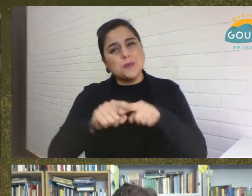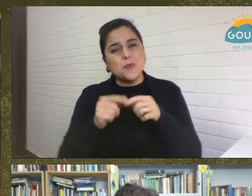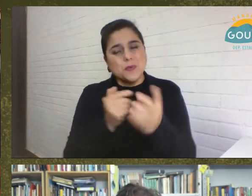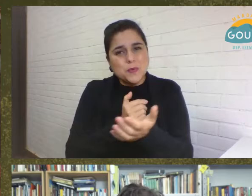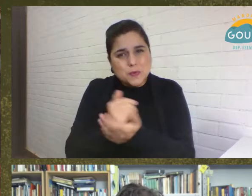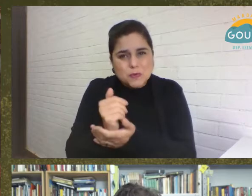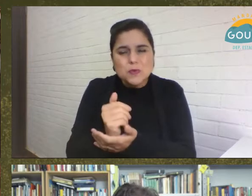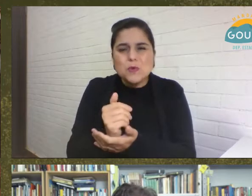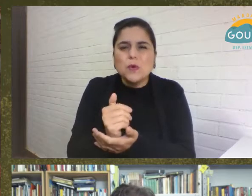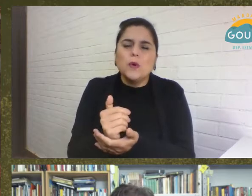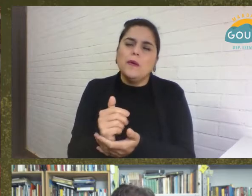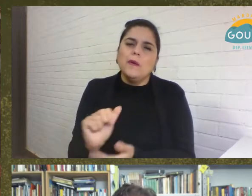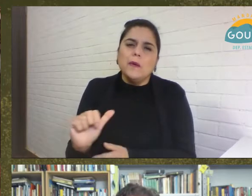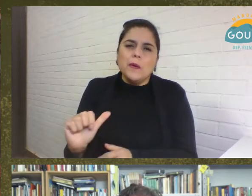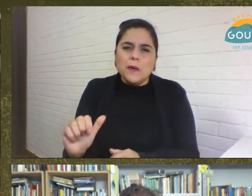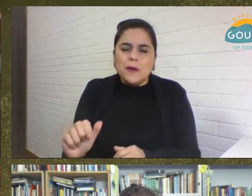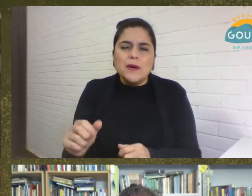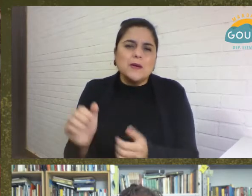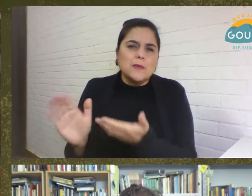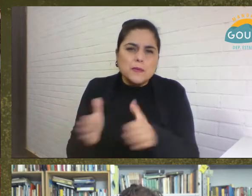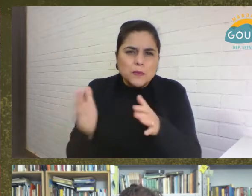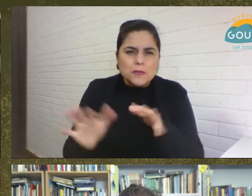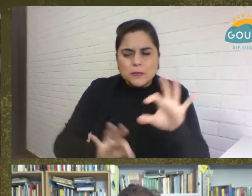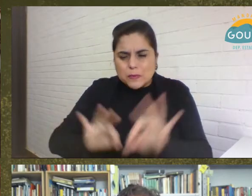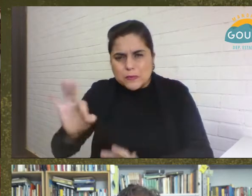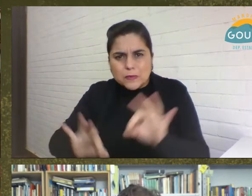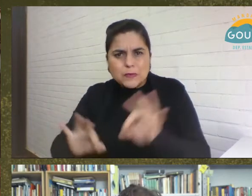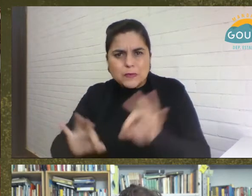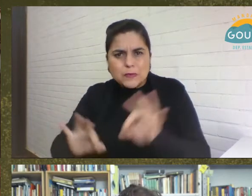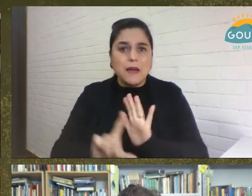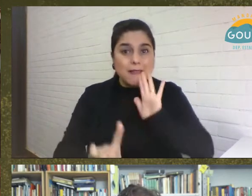as primeiras produções legislativas